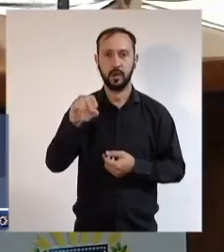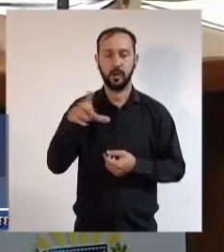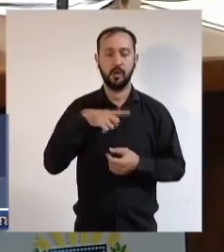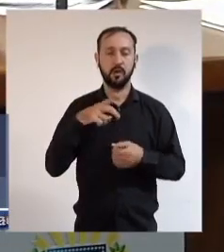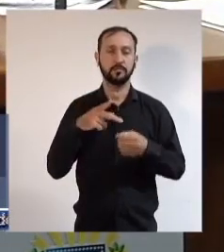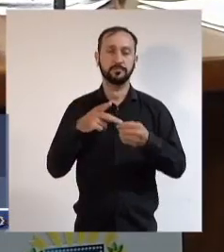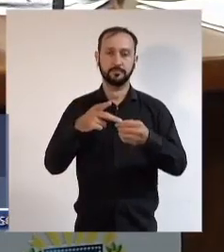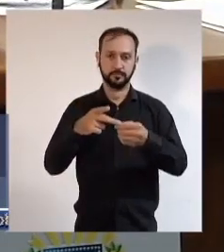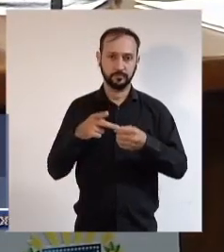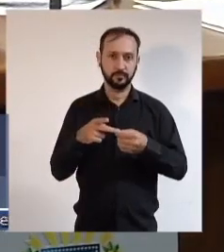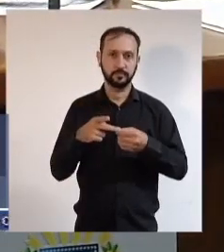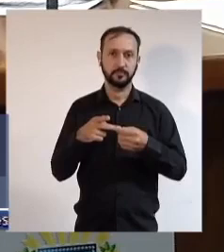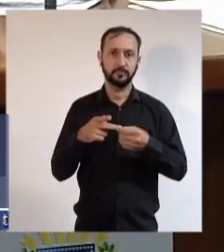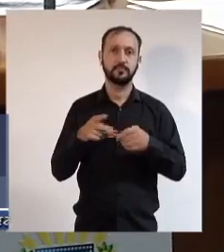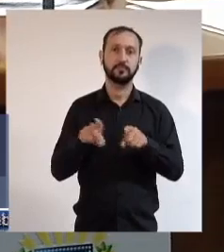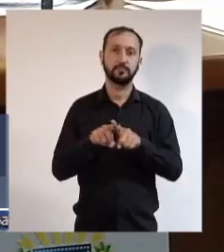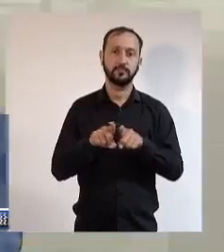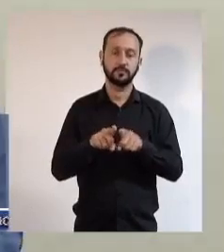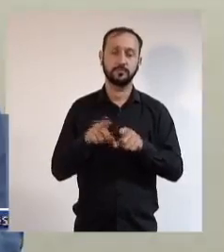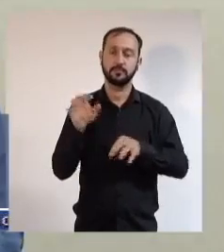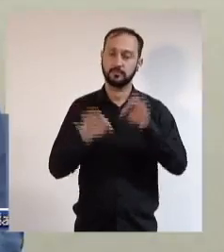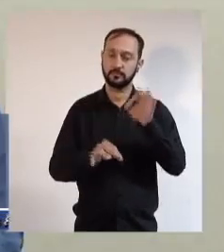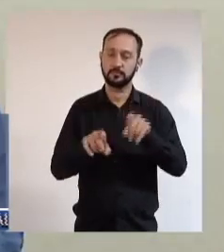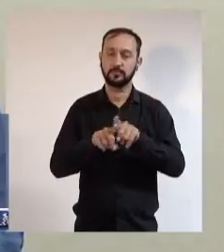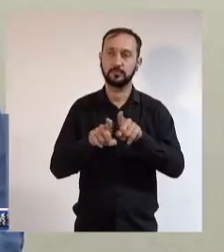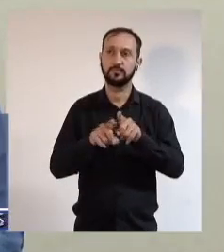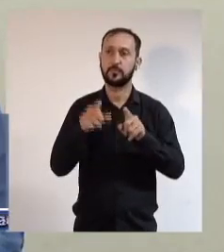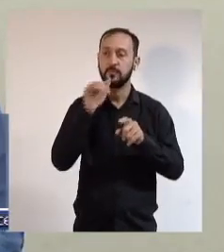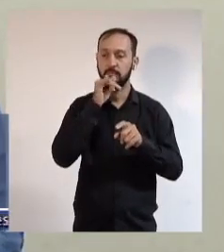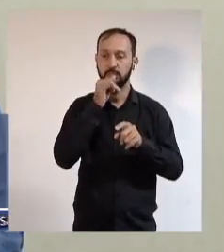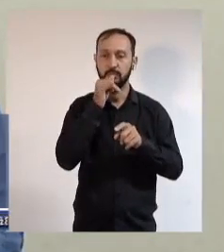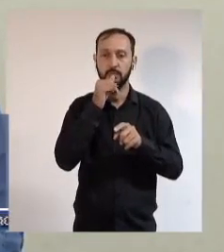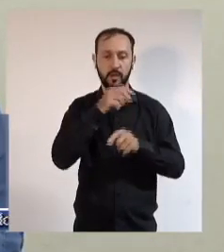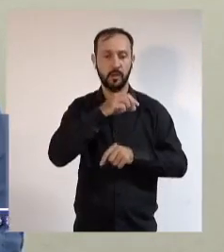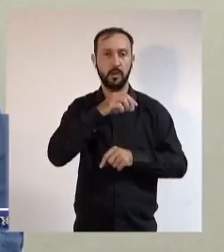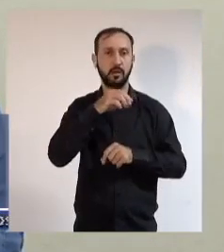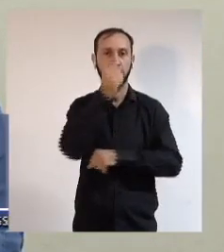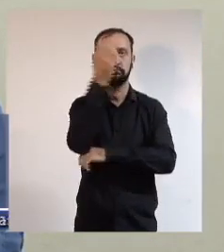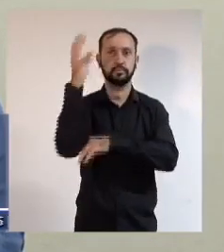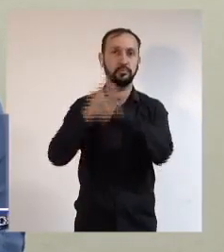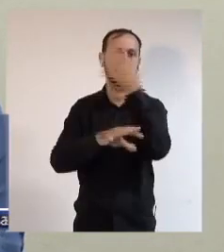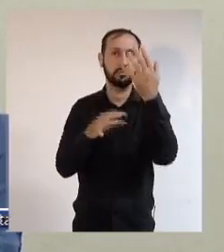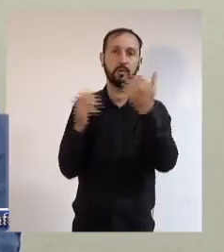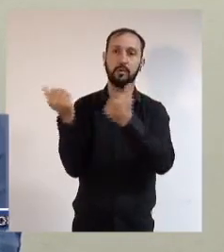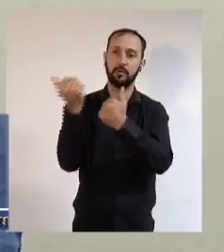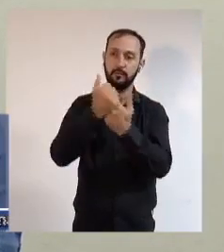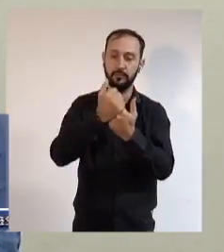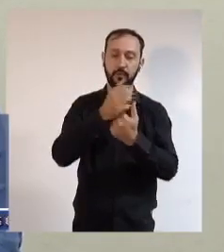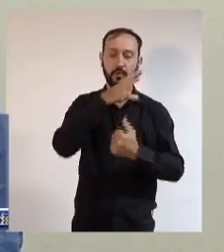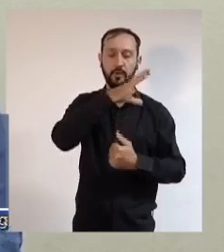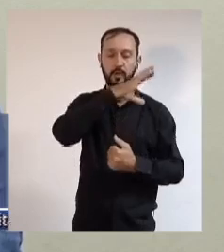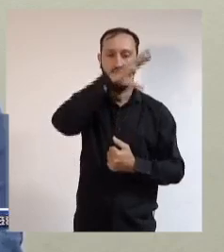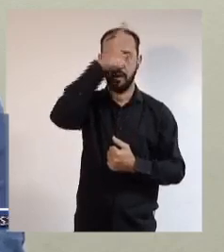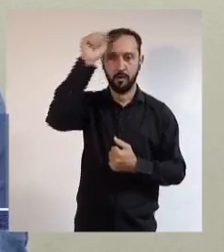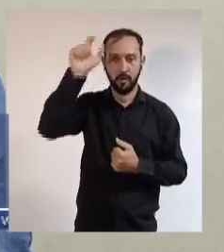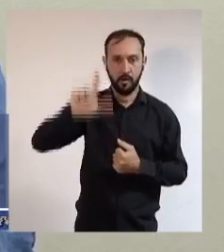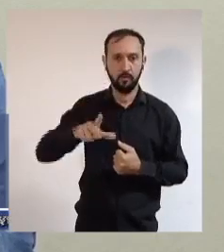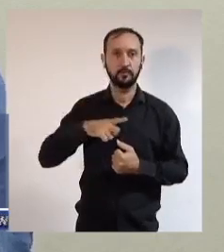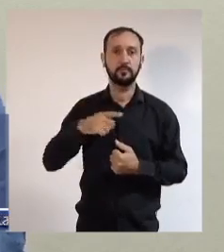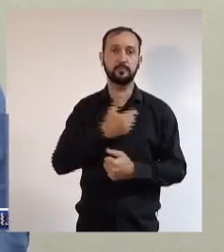autor de justiça e do meio ambiente representando aqui o ministério público do estado de mato grosso do sul